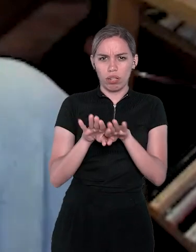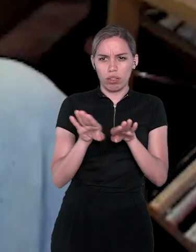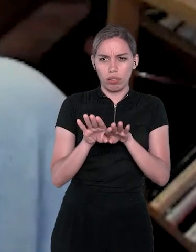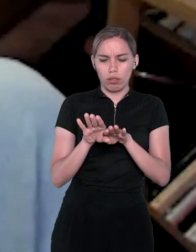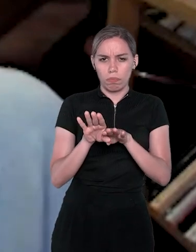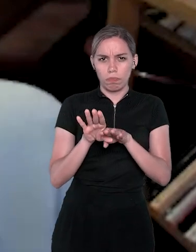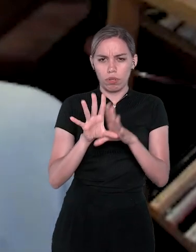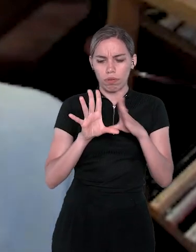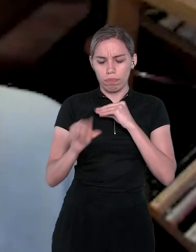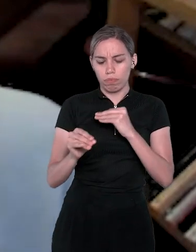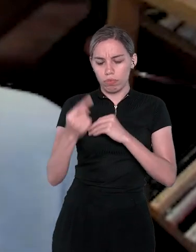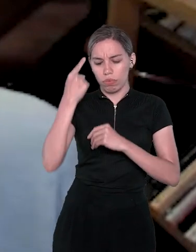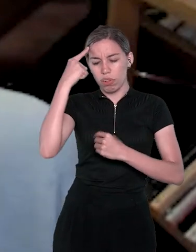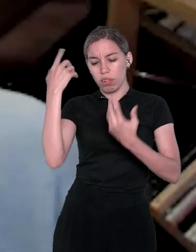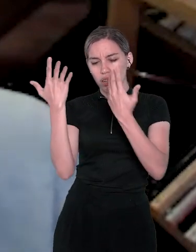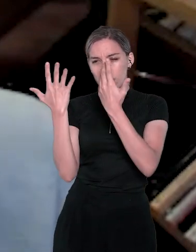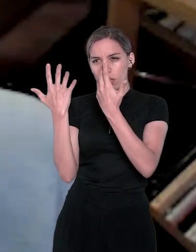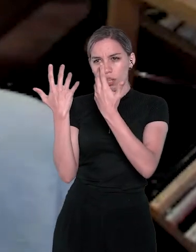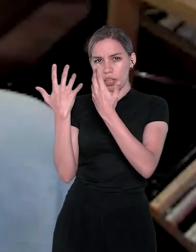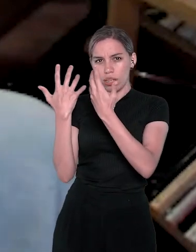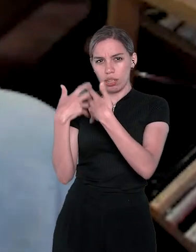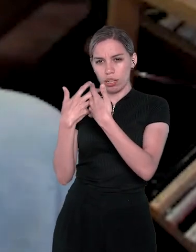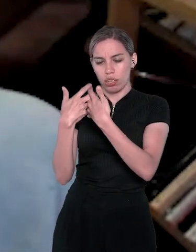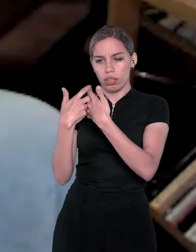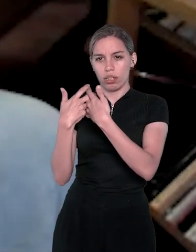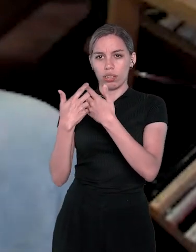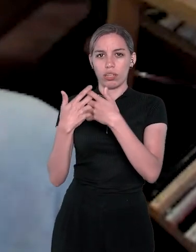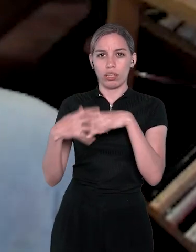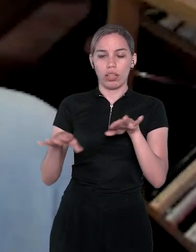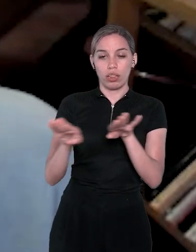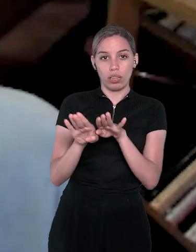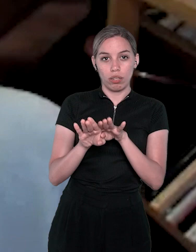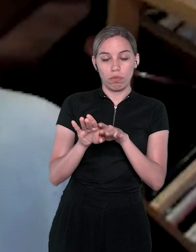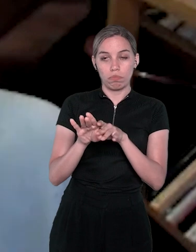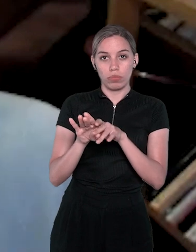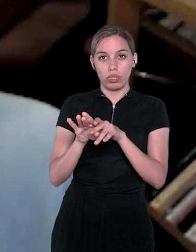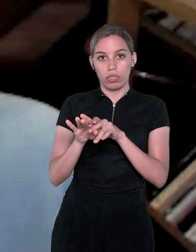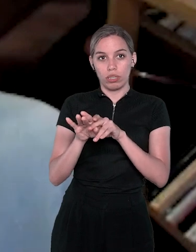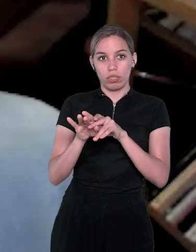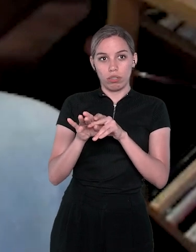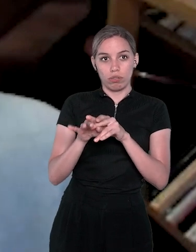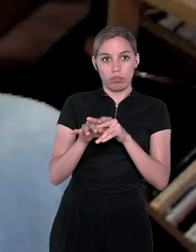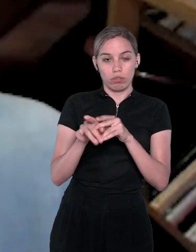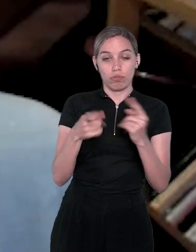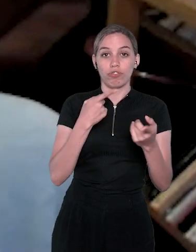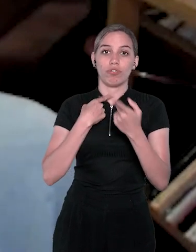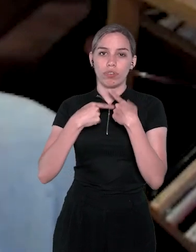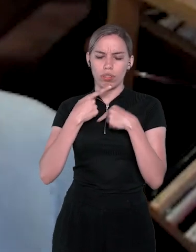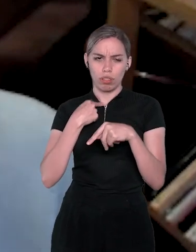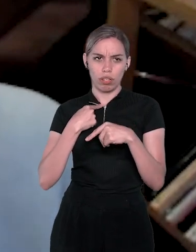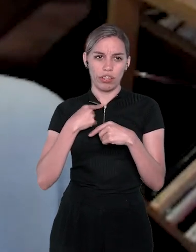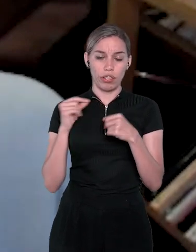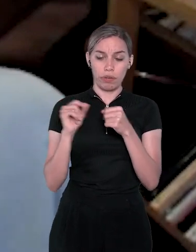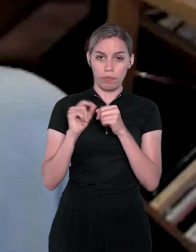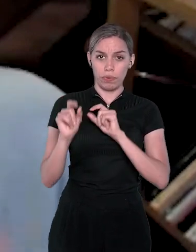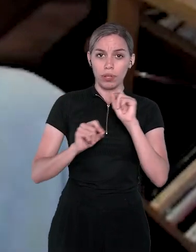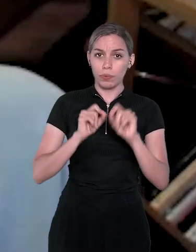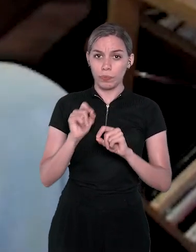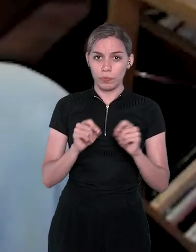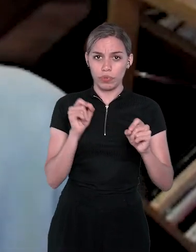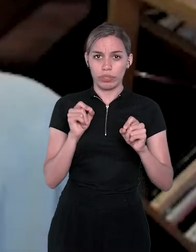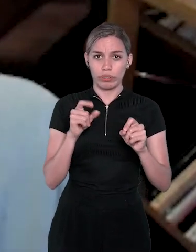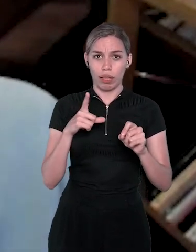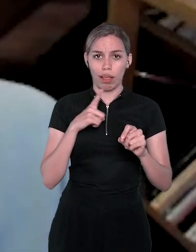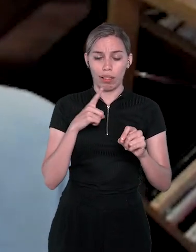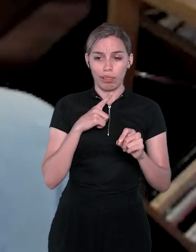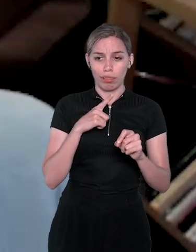fuga da política racional, baseada nos interesses, né, uma política concreta, passa para